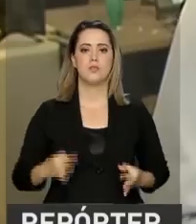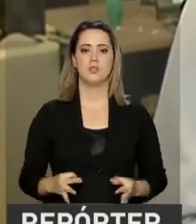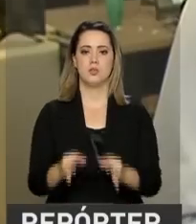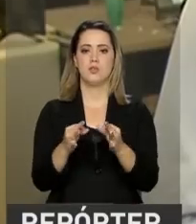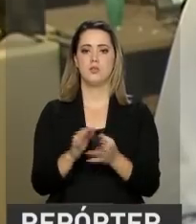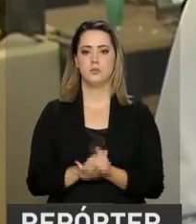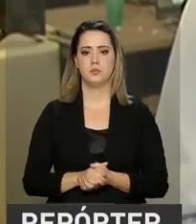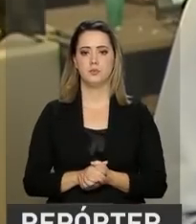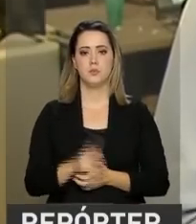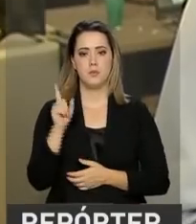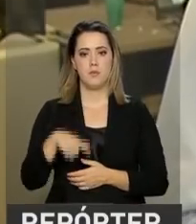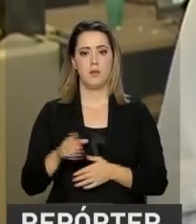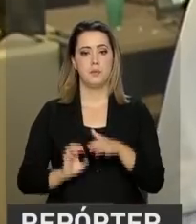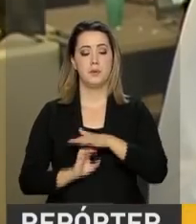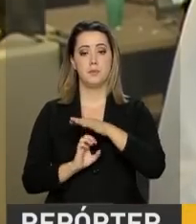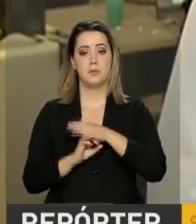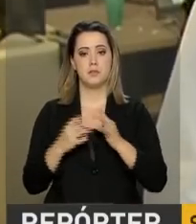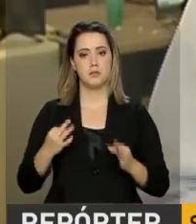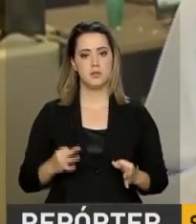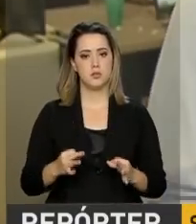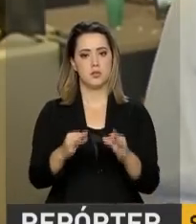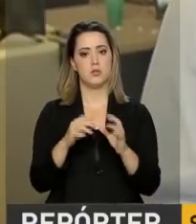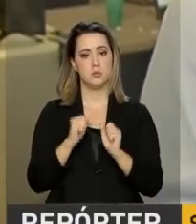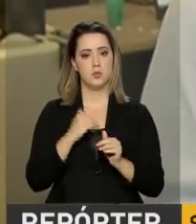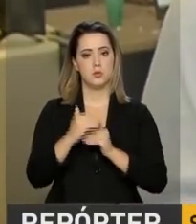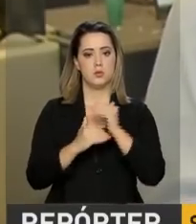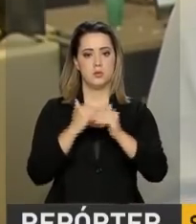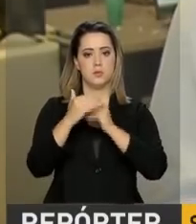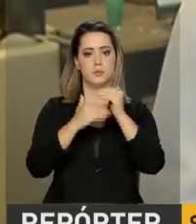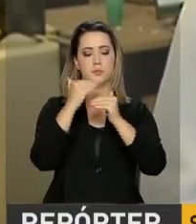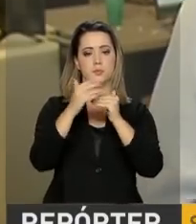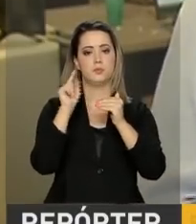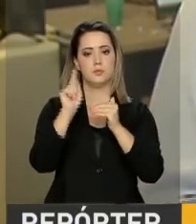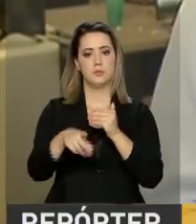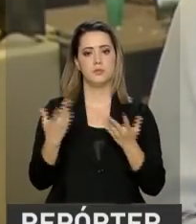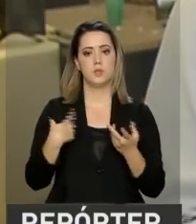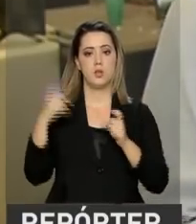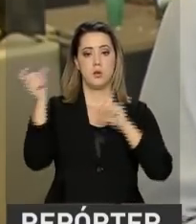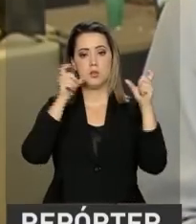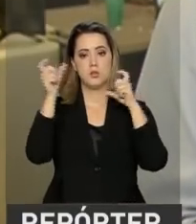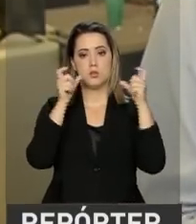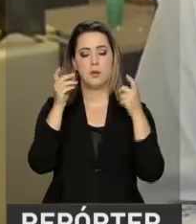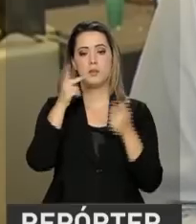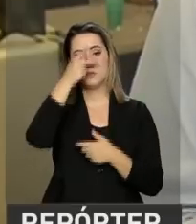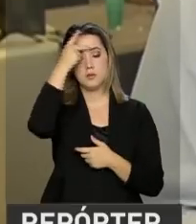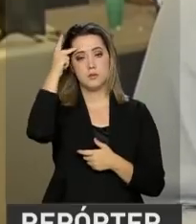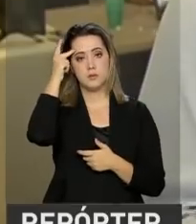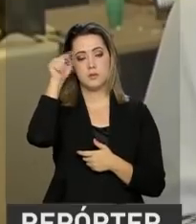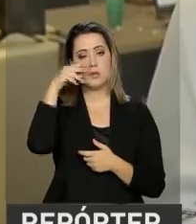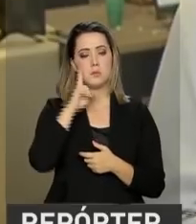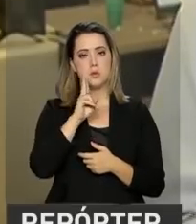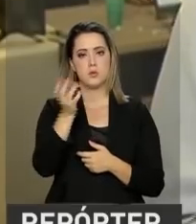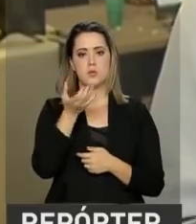ser uma empresa de tecnologia com alto poder de crescimento Então isso que chama a atenção dos dos